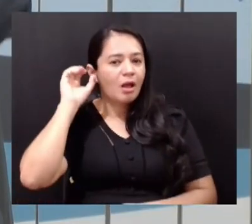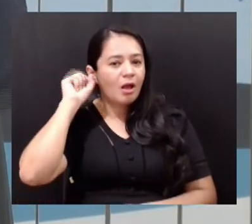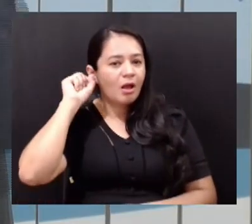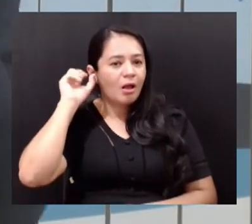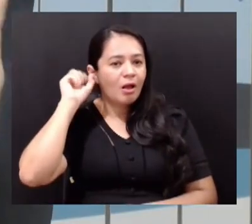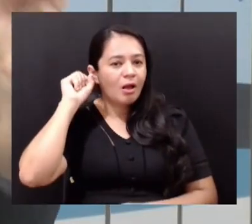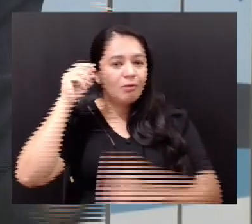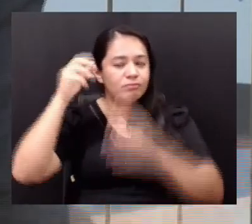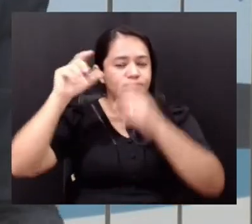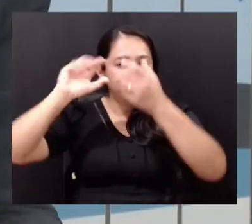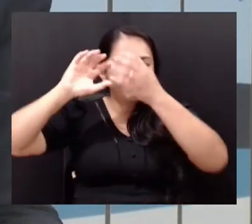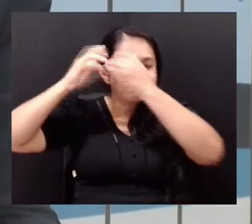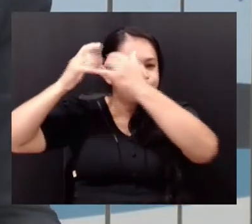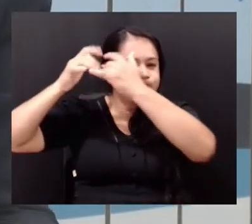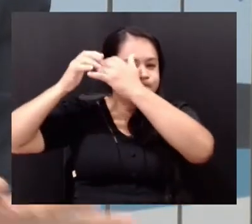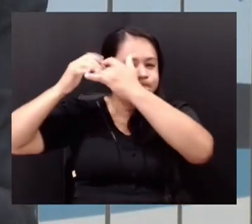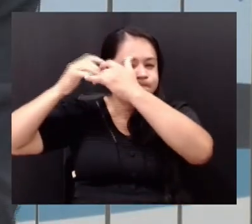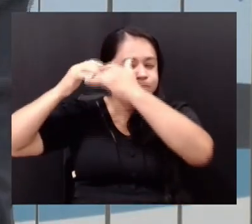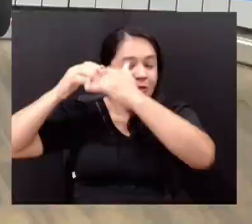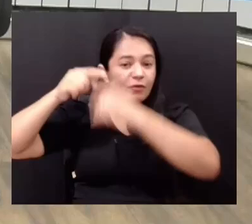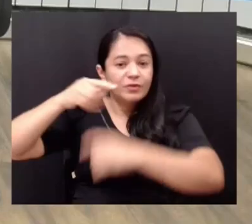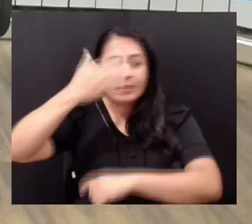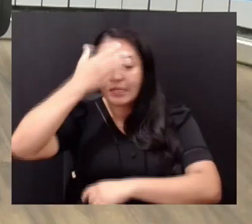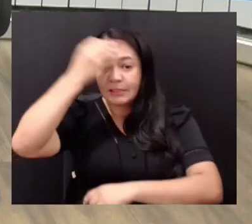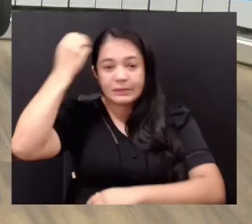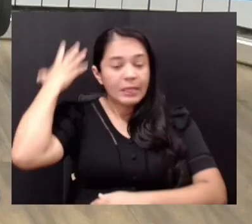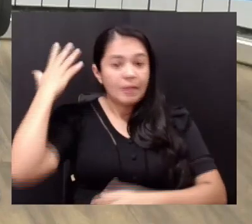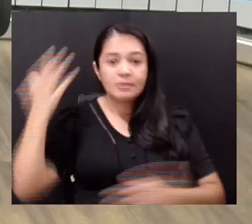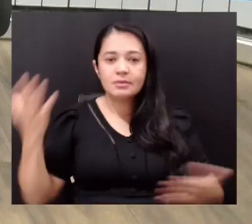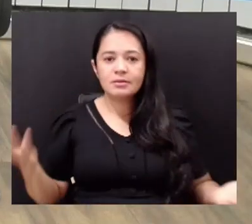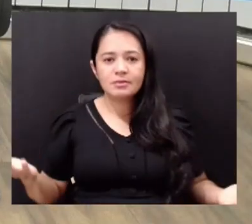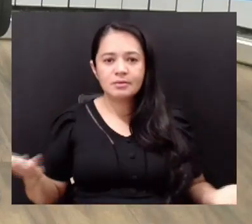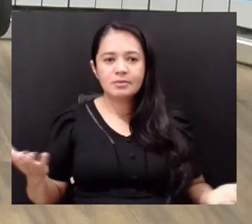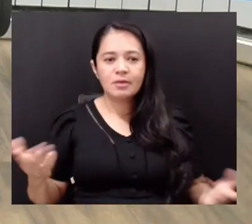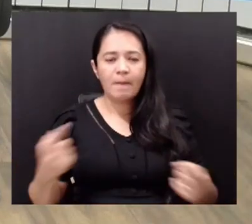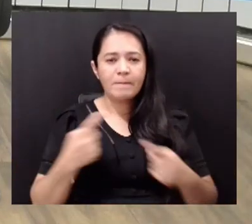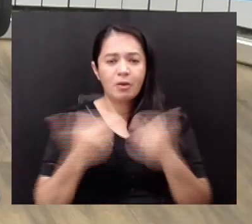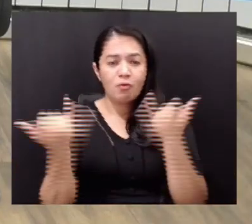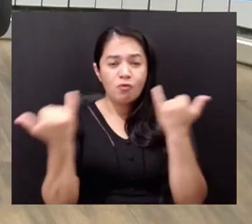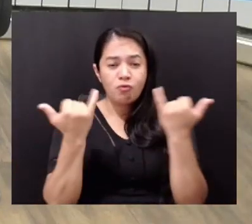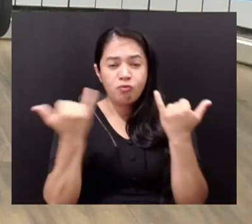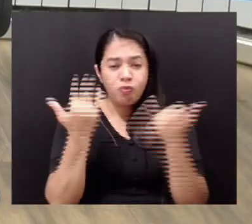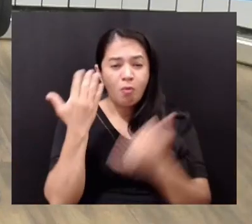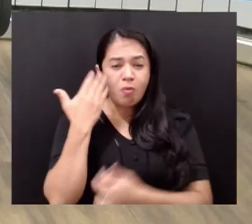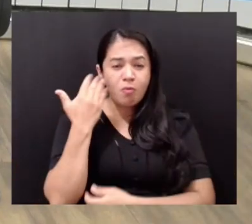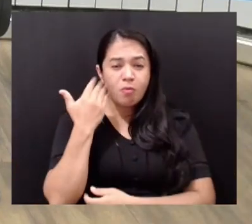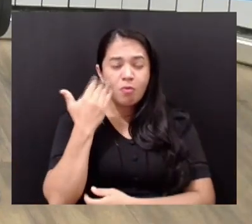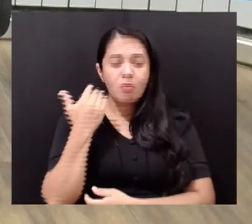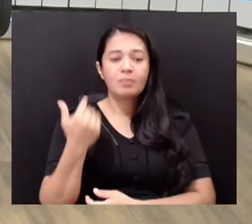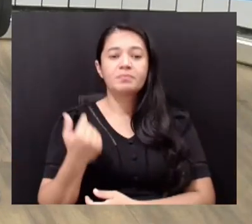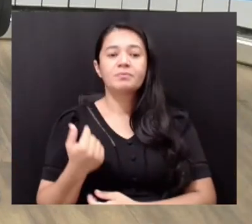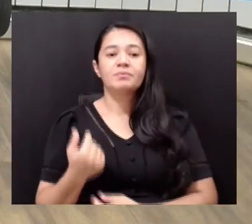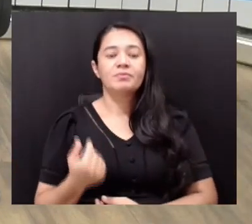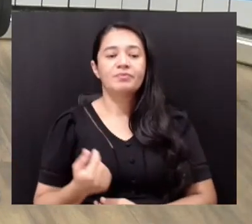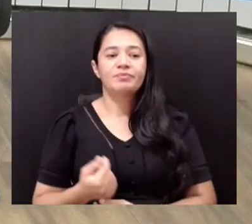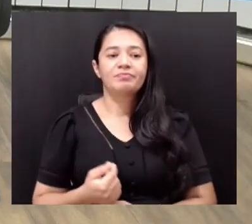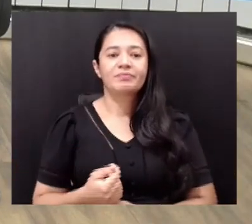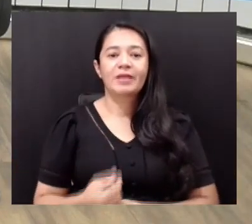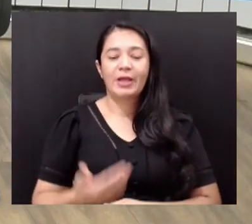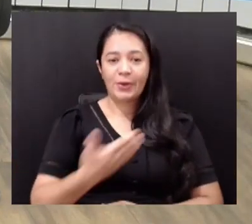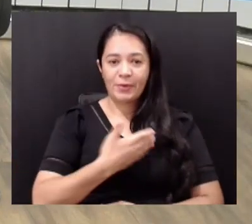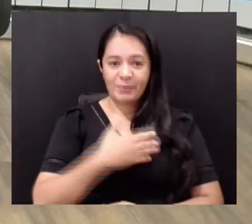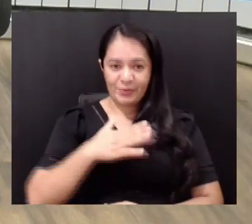você começa a esquecer, né? Uma série de coisas. E você Eu tem tenho fatores... um amigo, doutora, que ele fala o seguinte: quando a